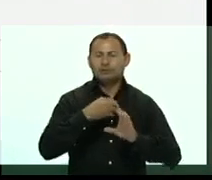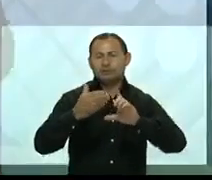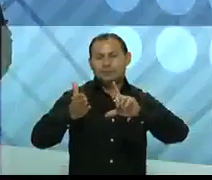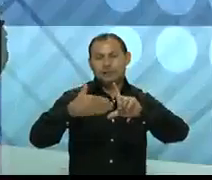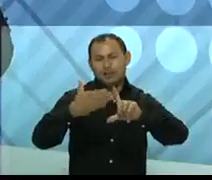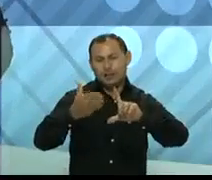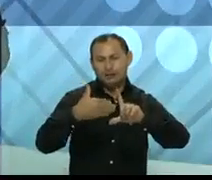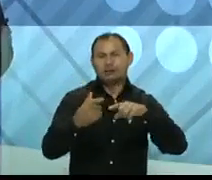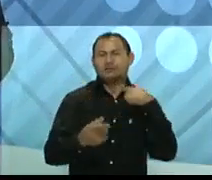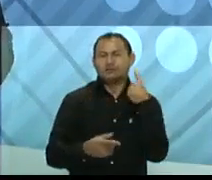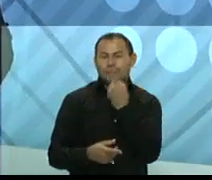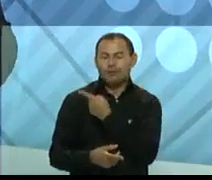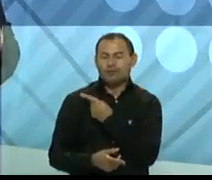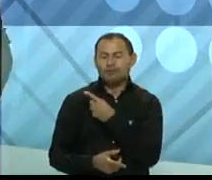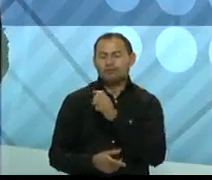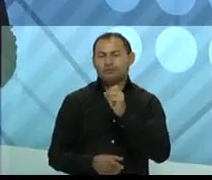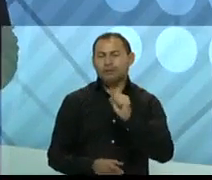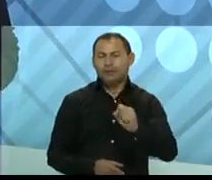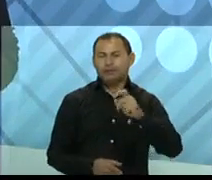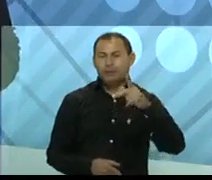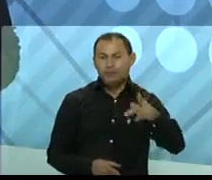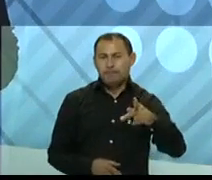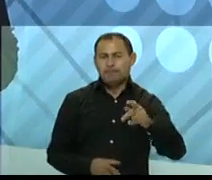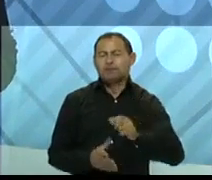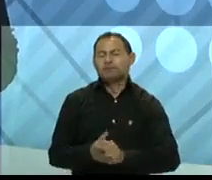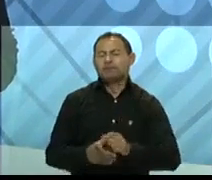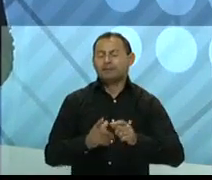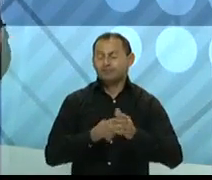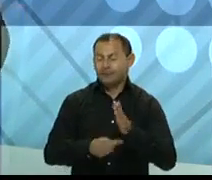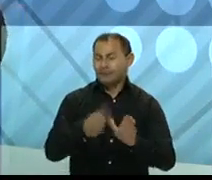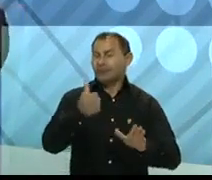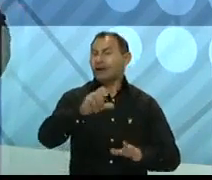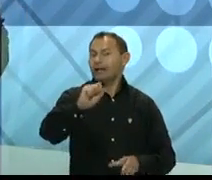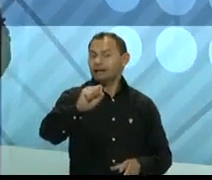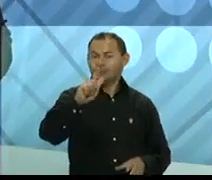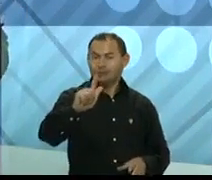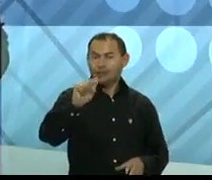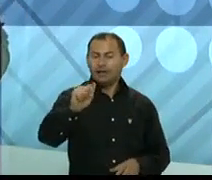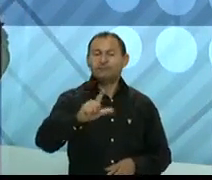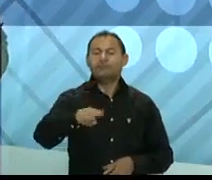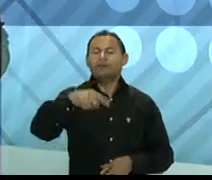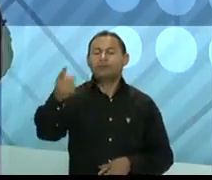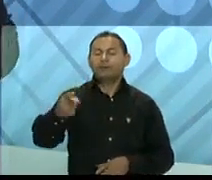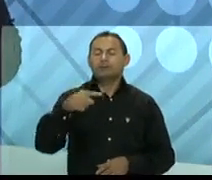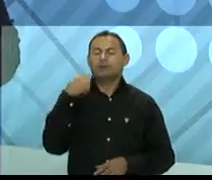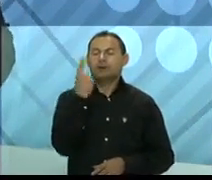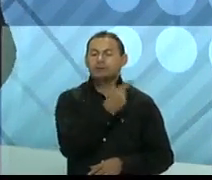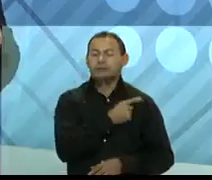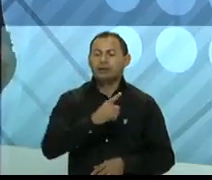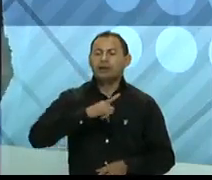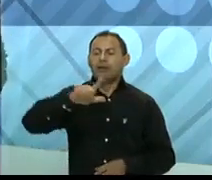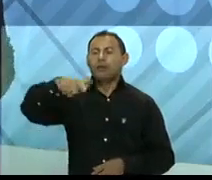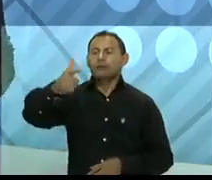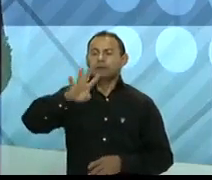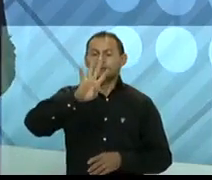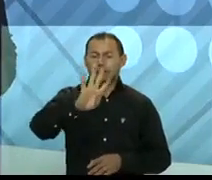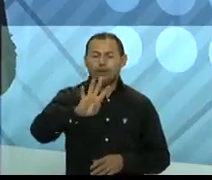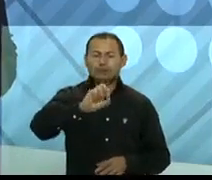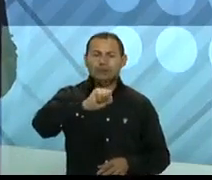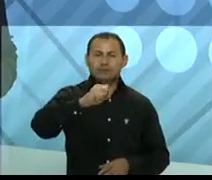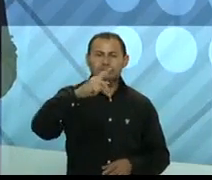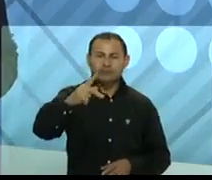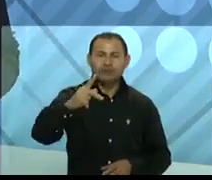teleaula, nós temos uma situação geradora de aprendizagem. A partir daquela situação, nós vamos ter outras 4